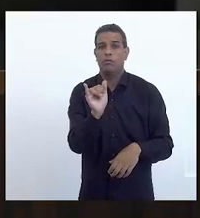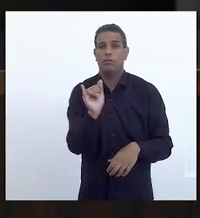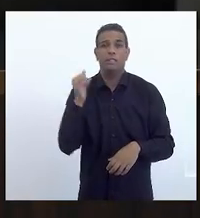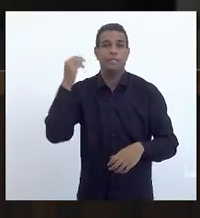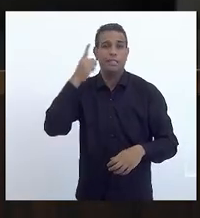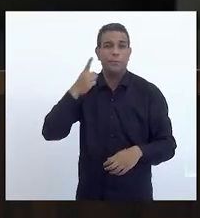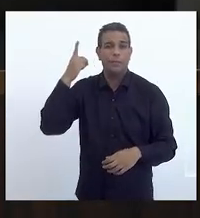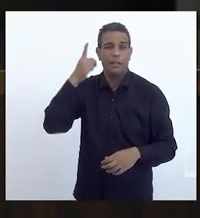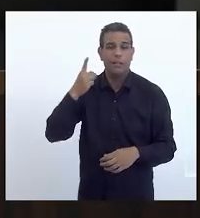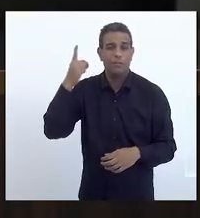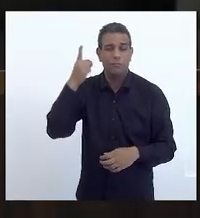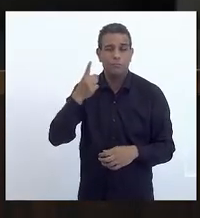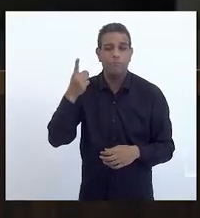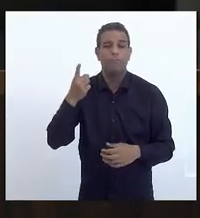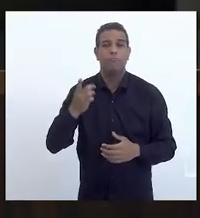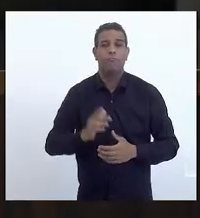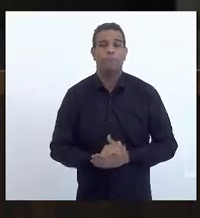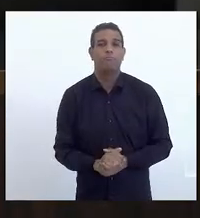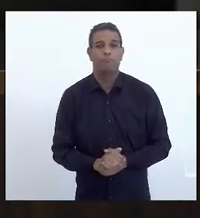deputado